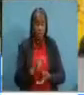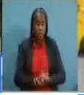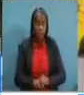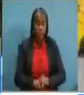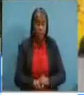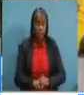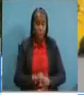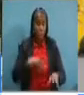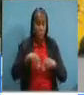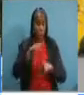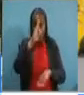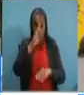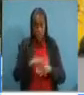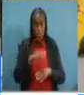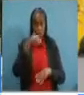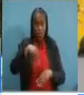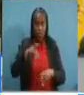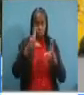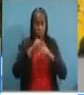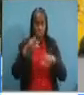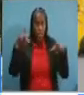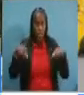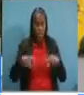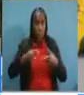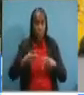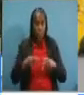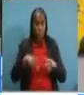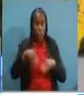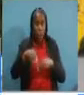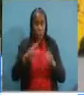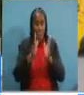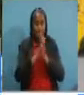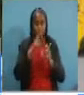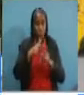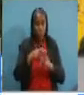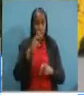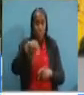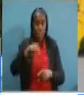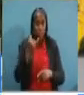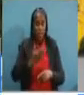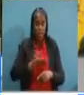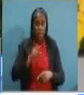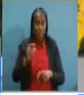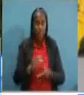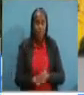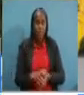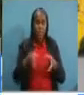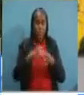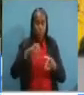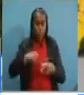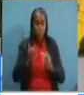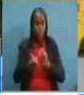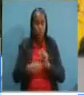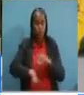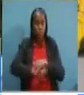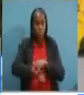o jogo acontecendo no porto novo no estádio municipal e põe frente a frente o santo crucifixo e uma inglesa ea seleção cabo-verdiana de